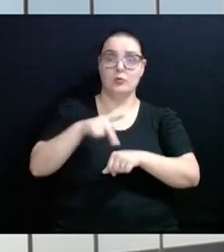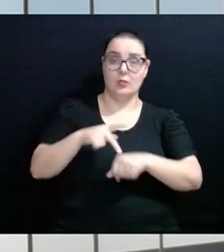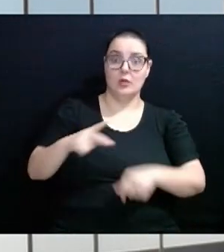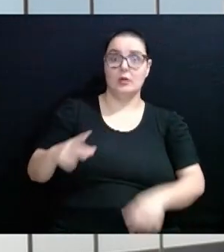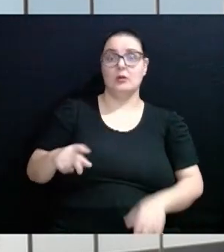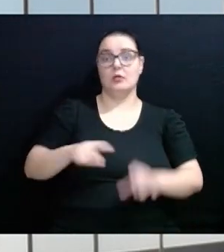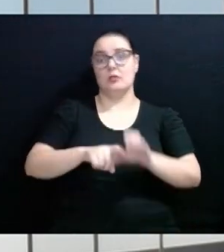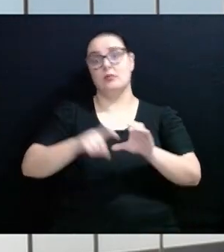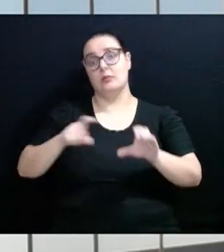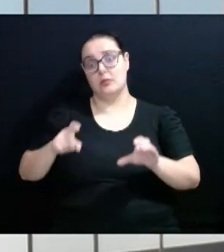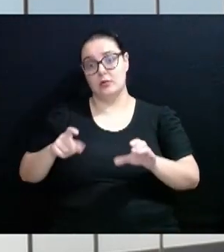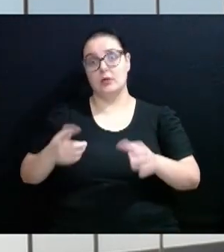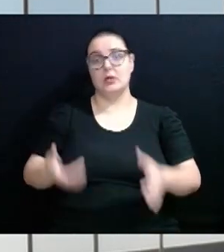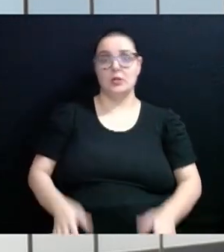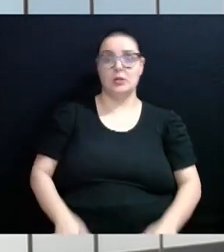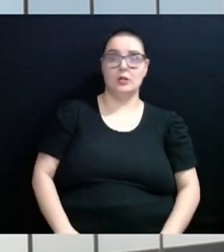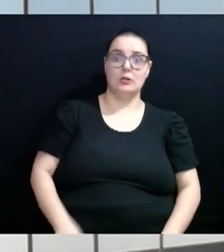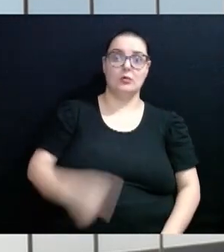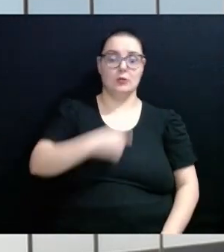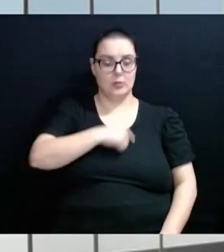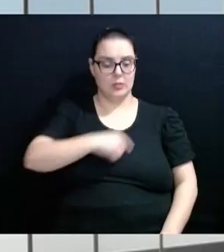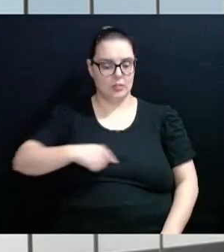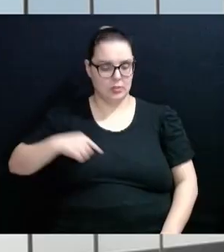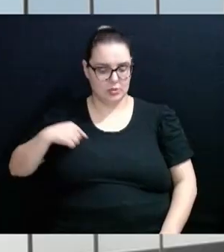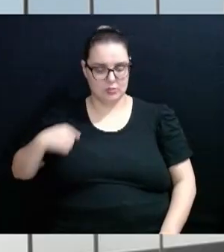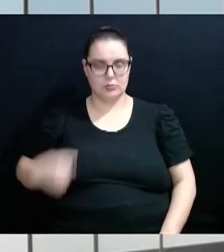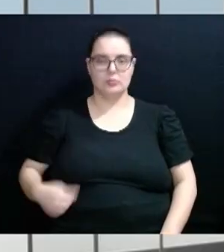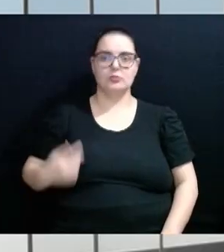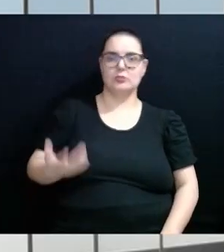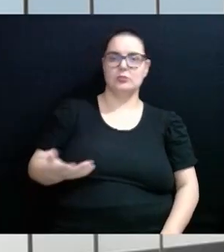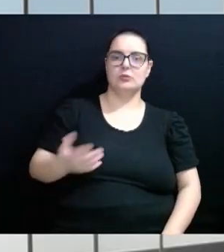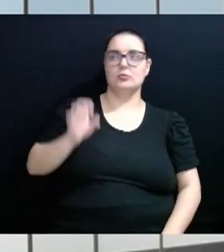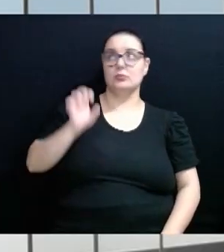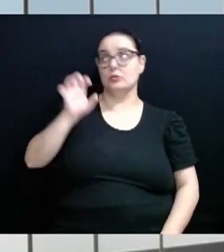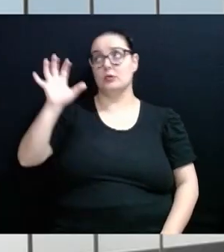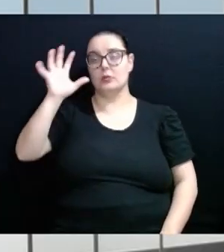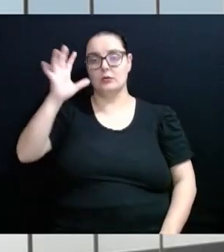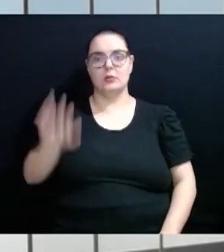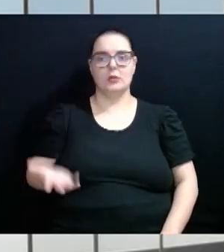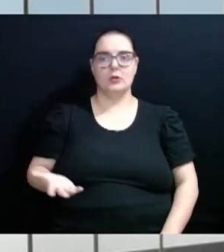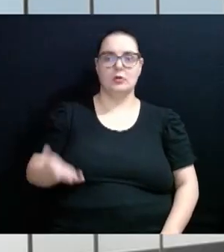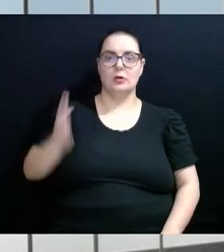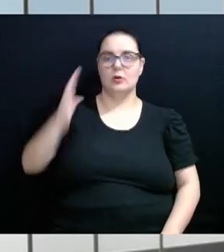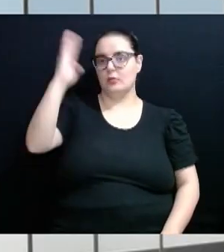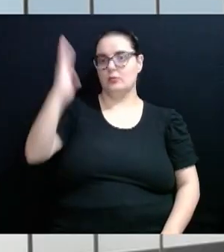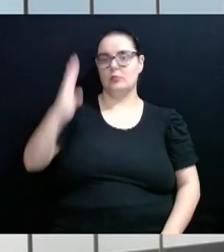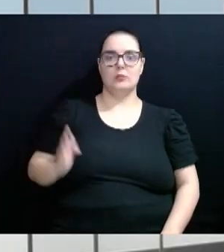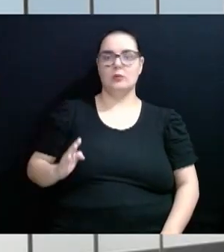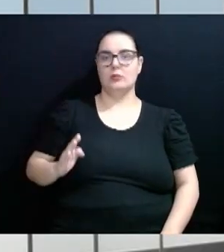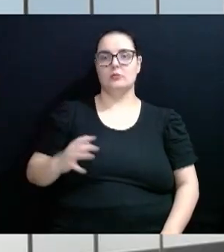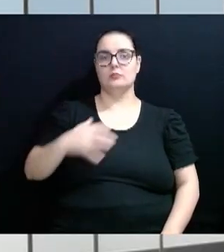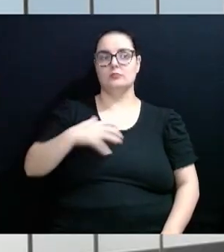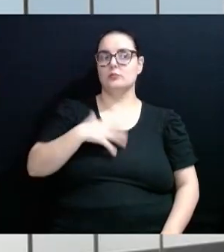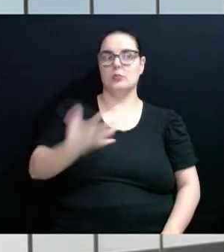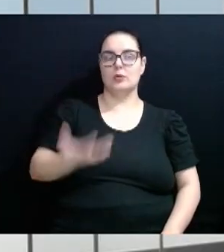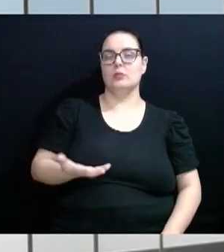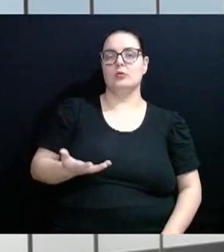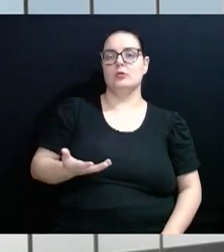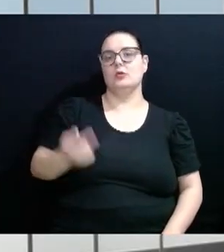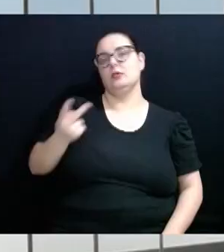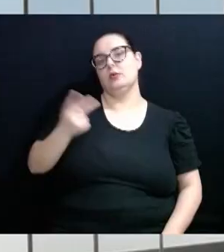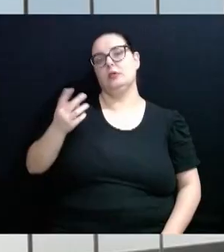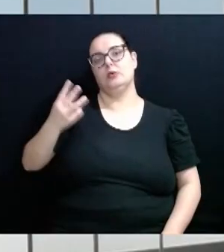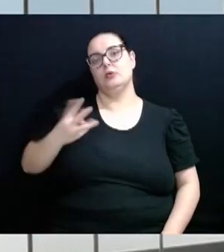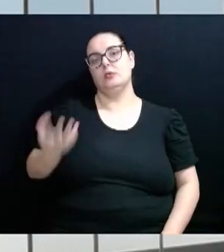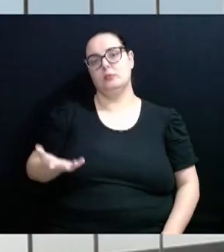Naturalmente você tem a China, tem os países europeus, então o Brasil não está na posição de segundo ou terceiro, mas